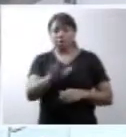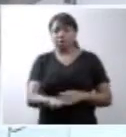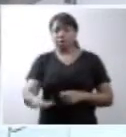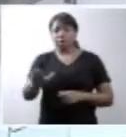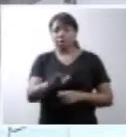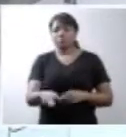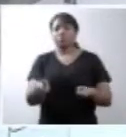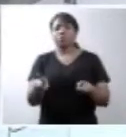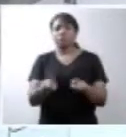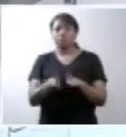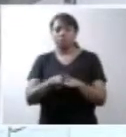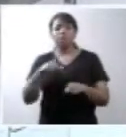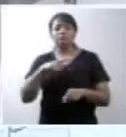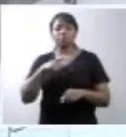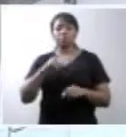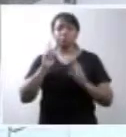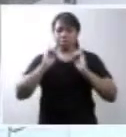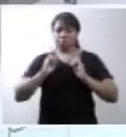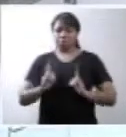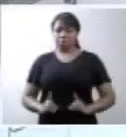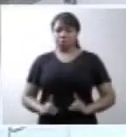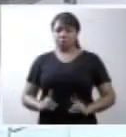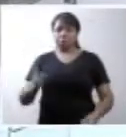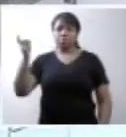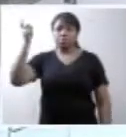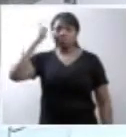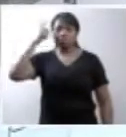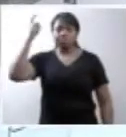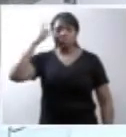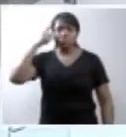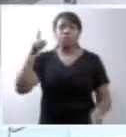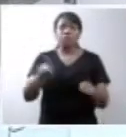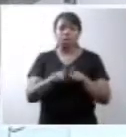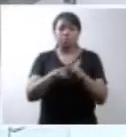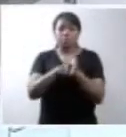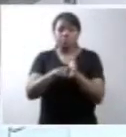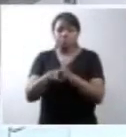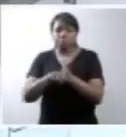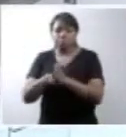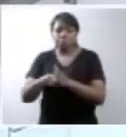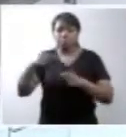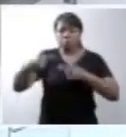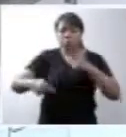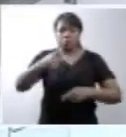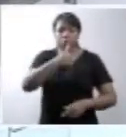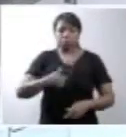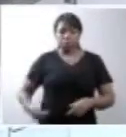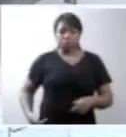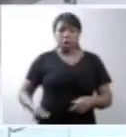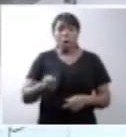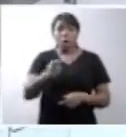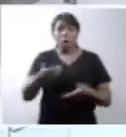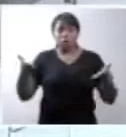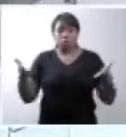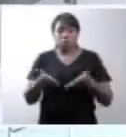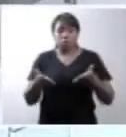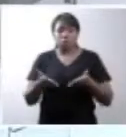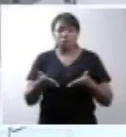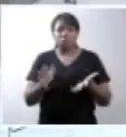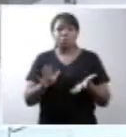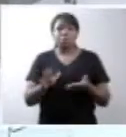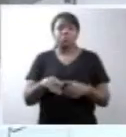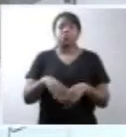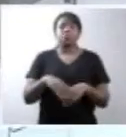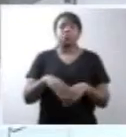com deficiência intelectual, consideradas por muitos especialistas em políticas públicas, ainda hoje quase que como seres